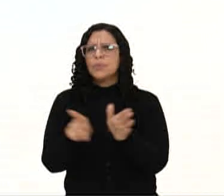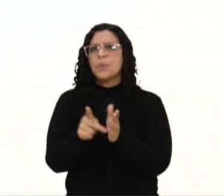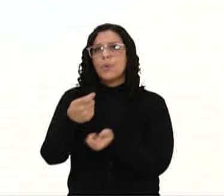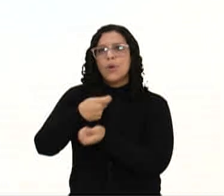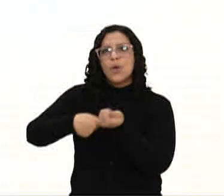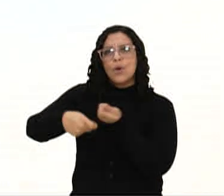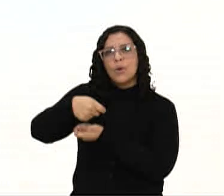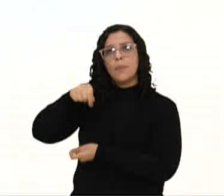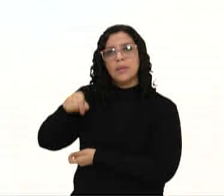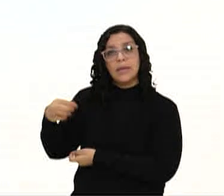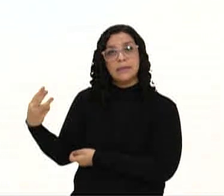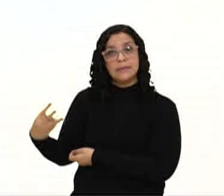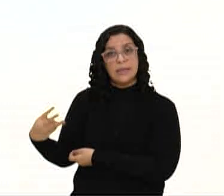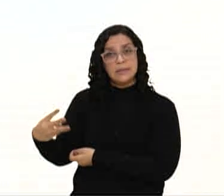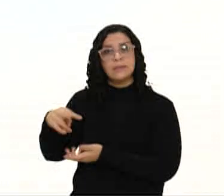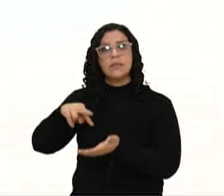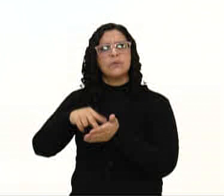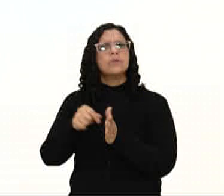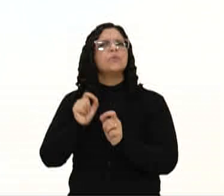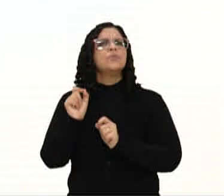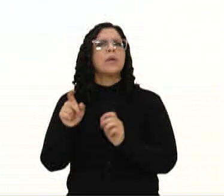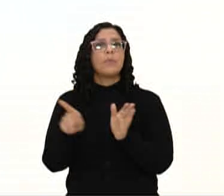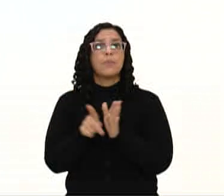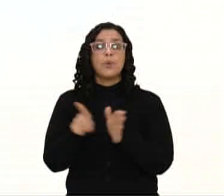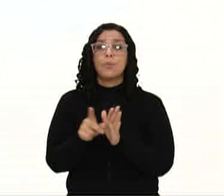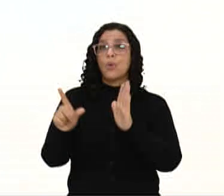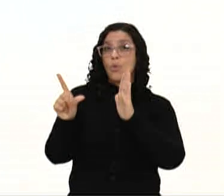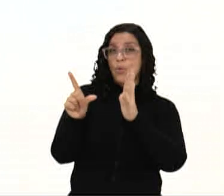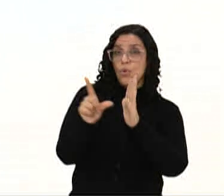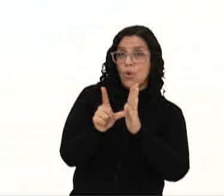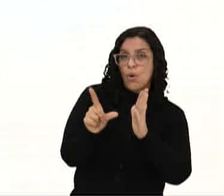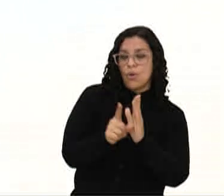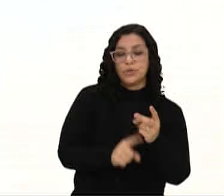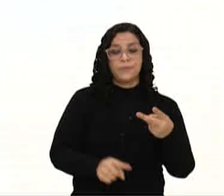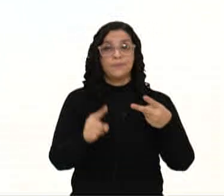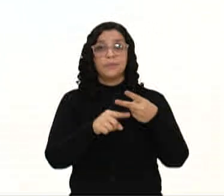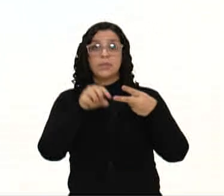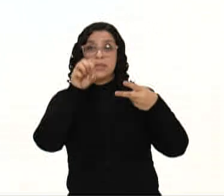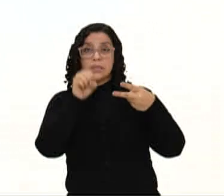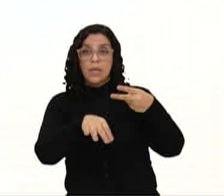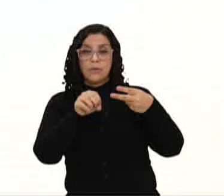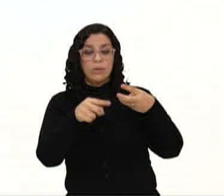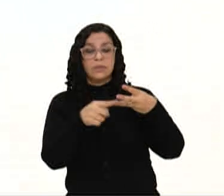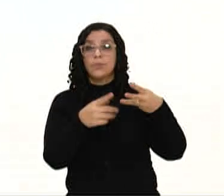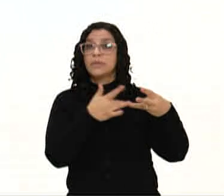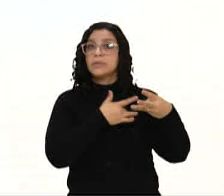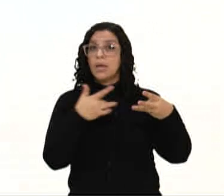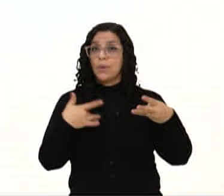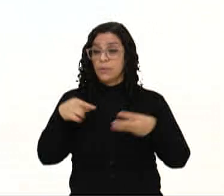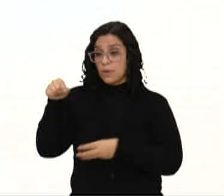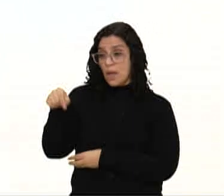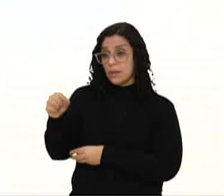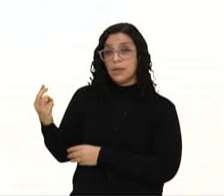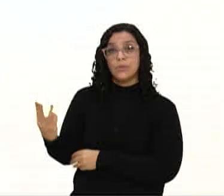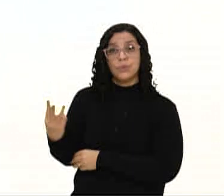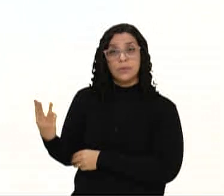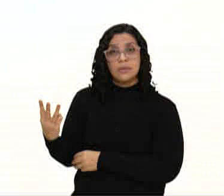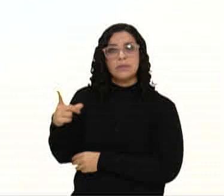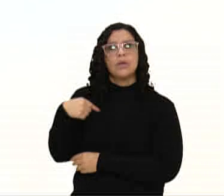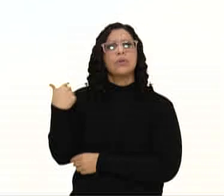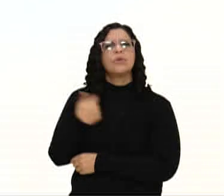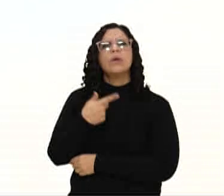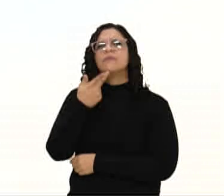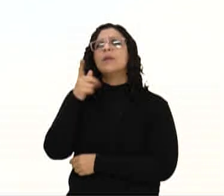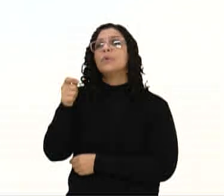econômicas desse setor, podemos citar quem, então, ali? O comércio, a educação, a saúde. Então, no setor terciário, nós vamos